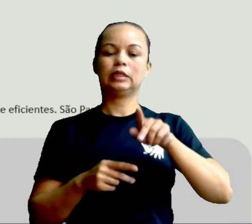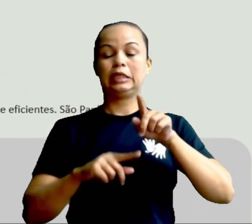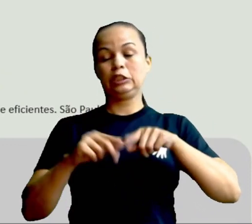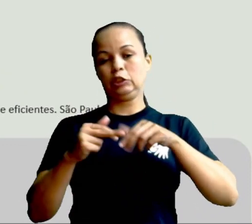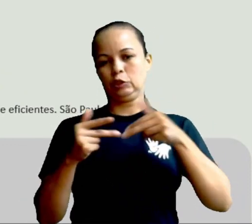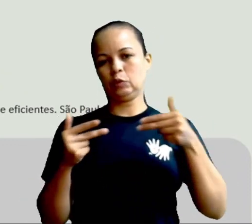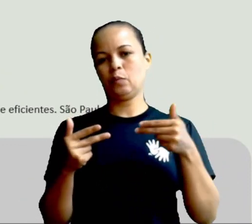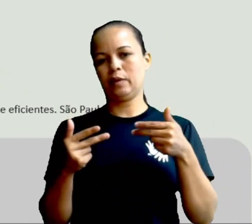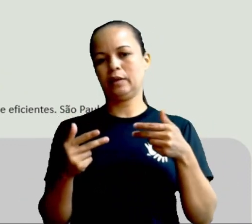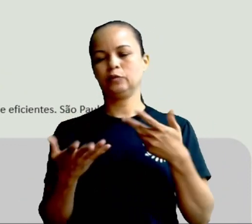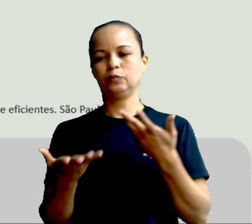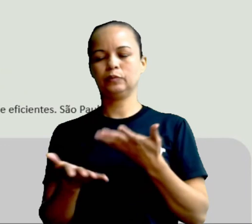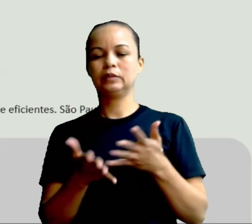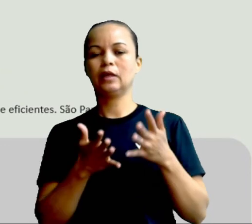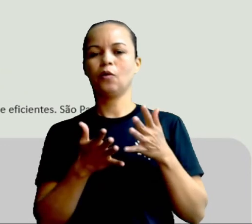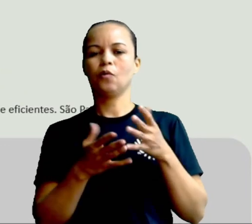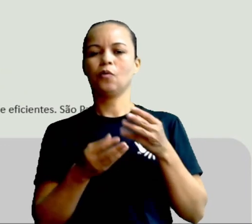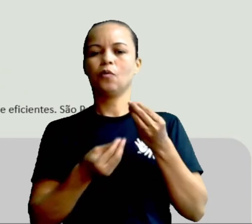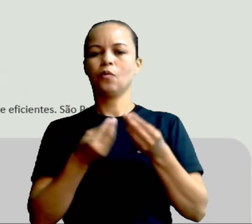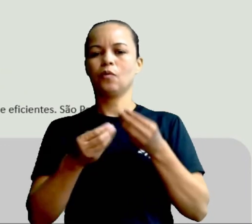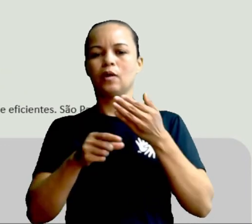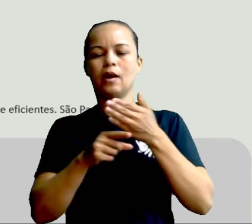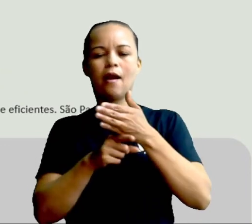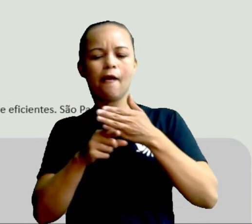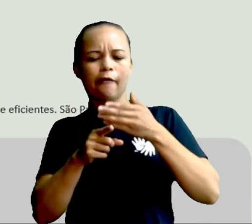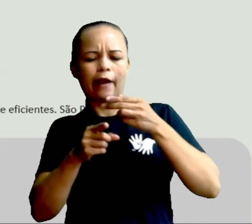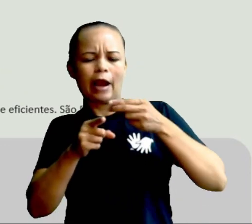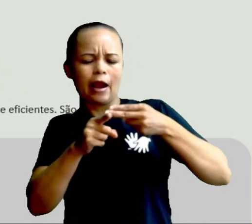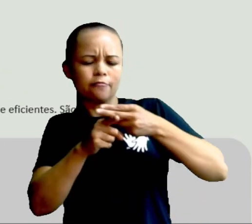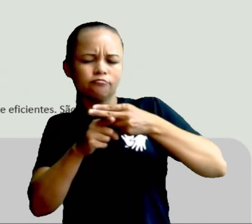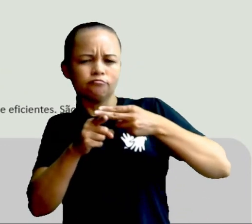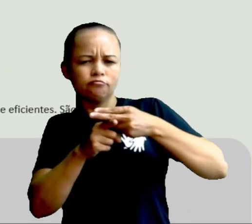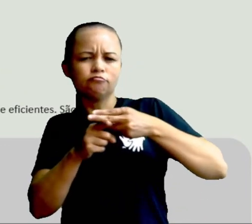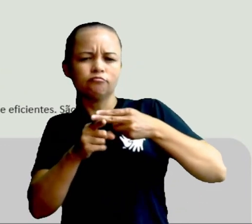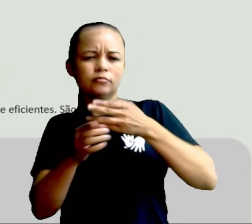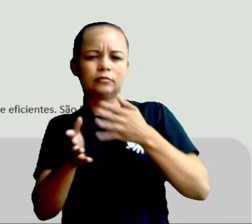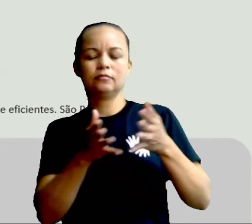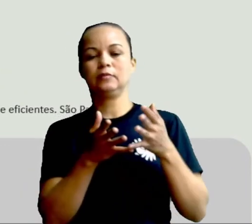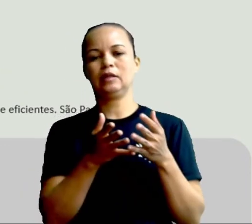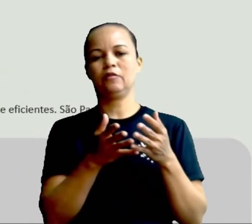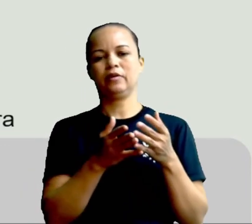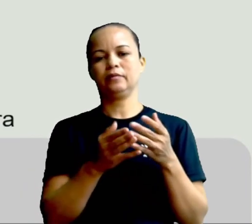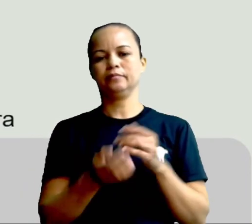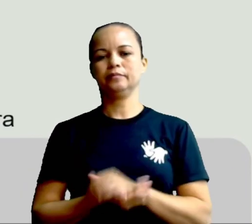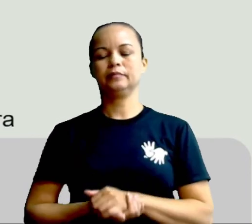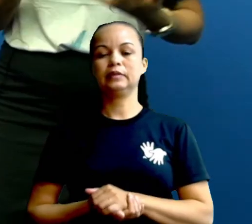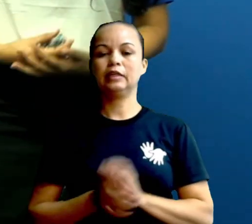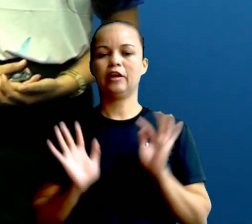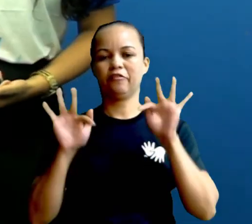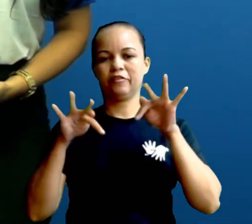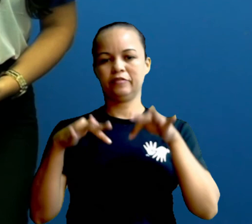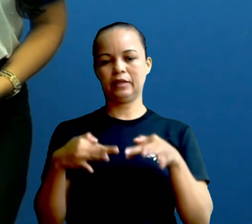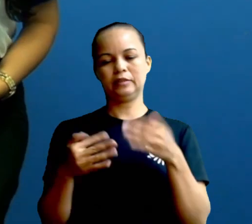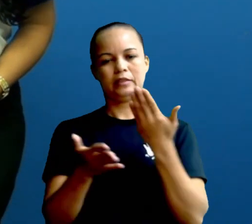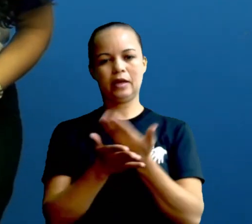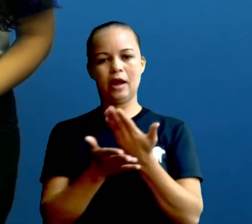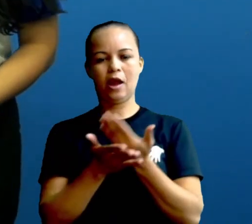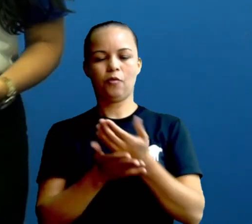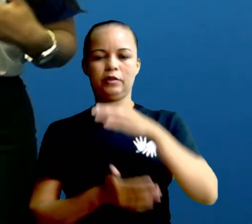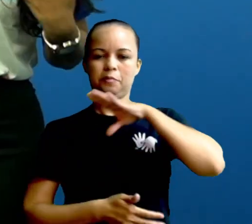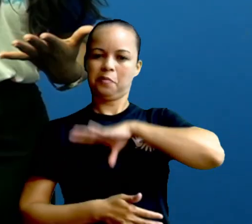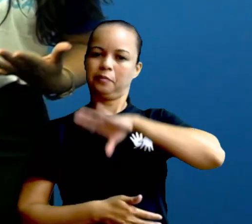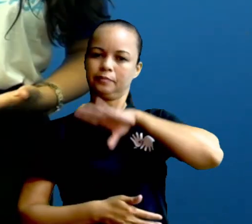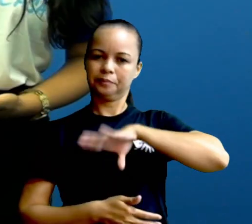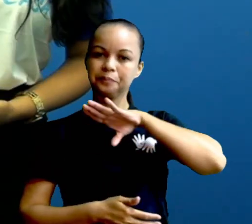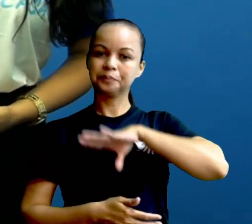É uma preposição de instrumento. Como? Com o quê? No caso, com uma faca afiada. E assim finalizamos mais uma